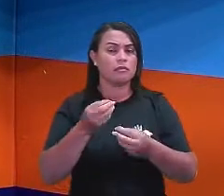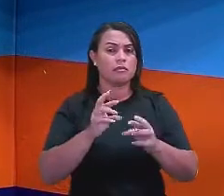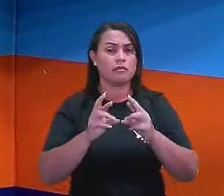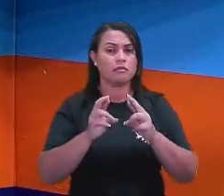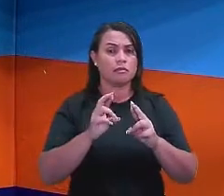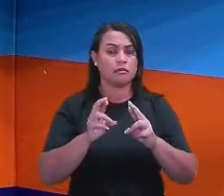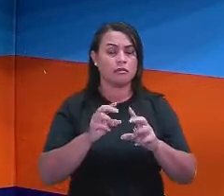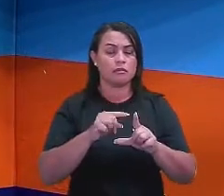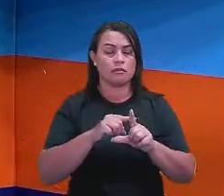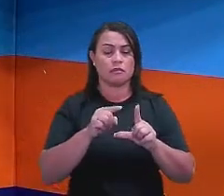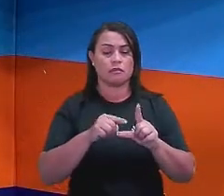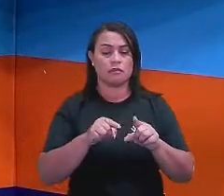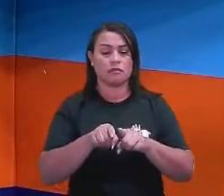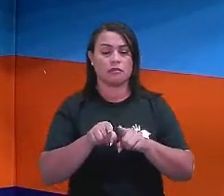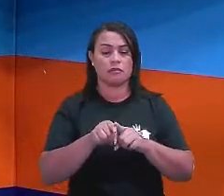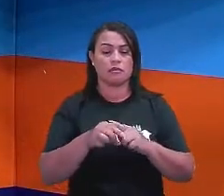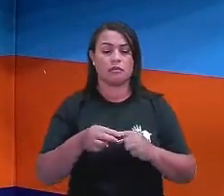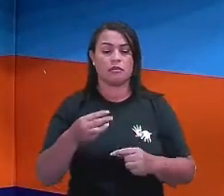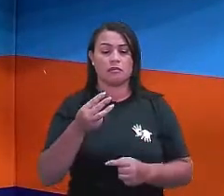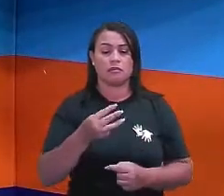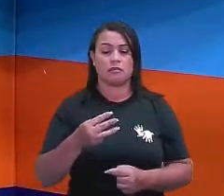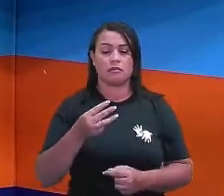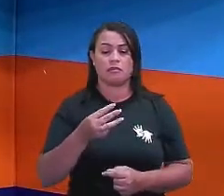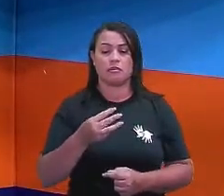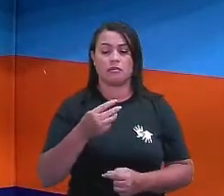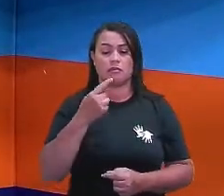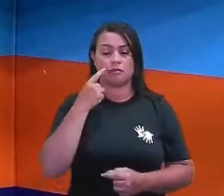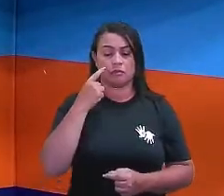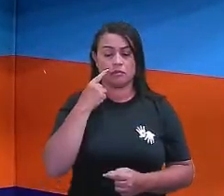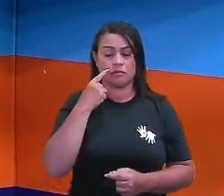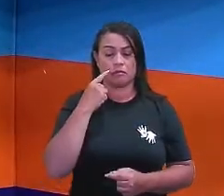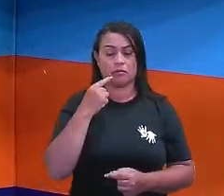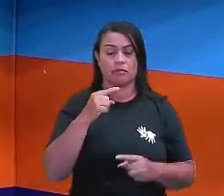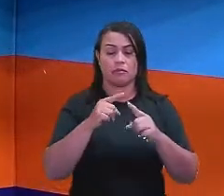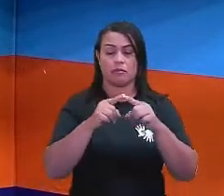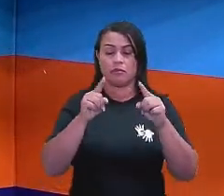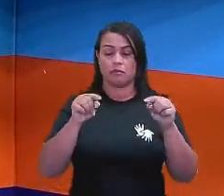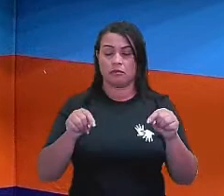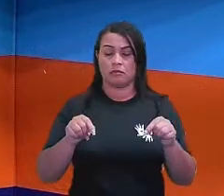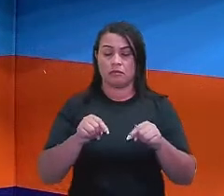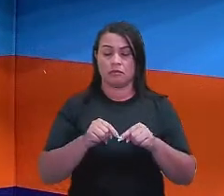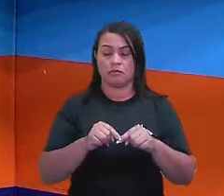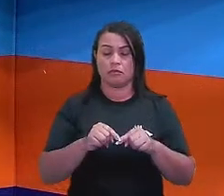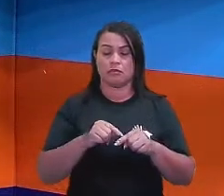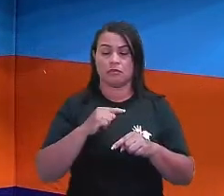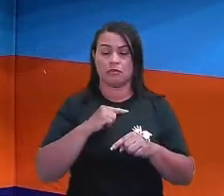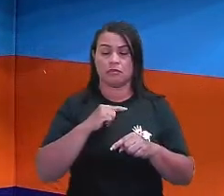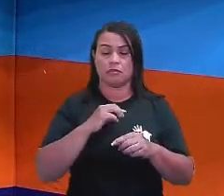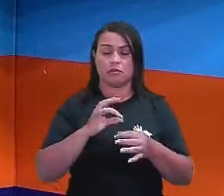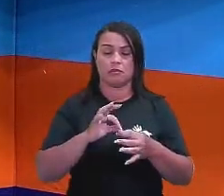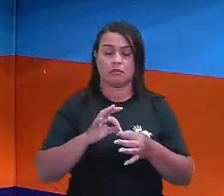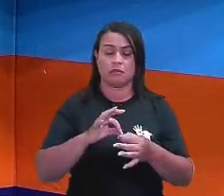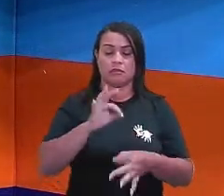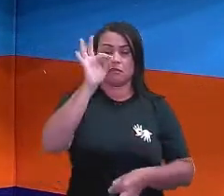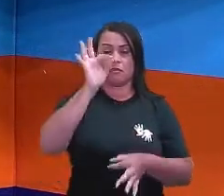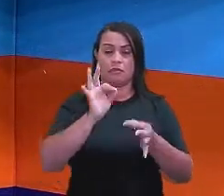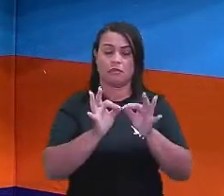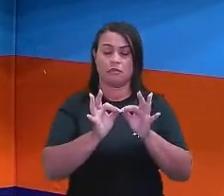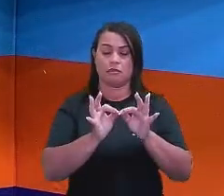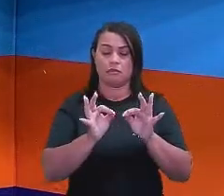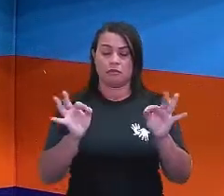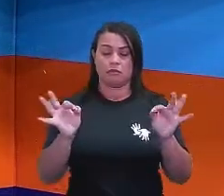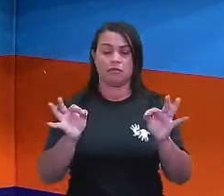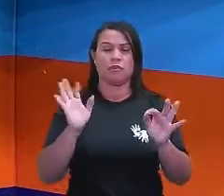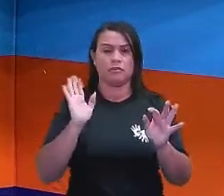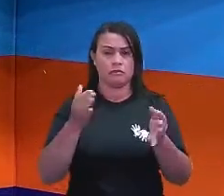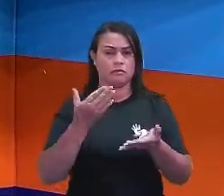também triplicou. A área é dada pelo produto de 2 lados, largura e comprimento. A gente já trouxe isso aqui